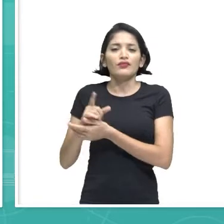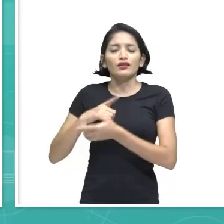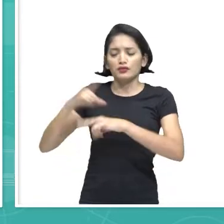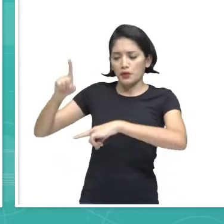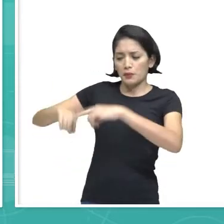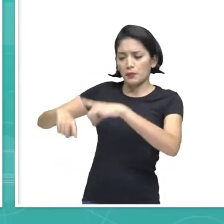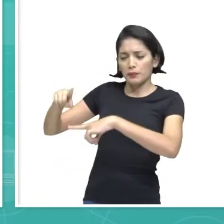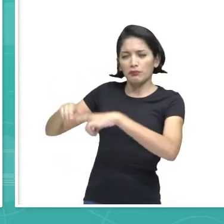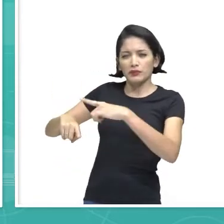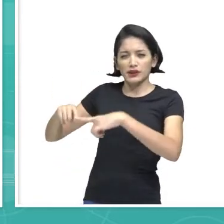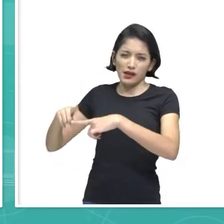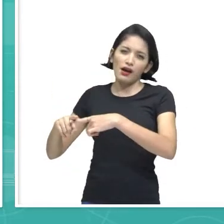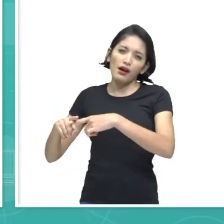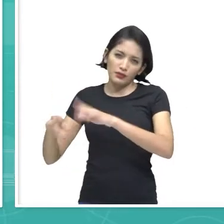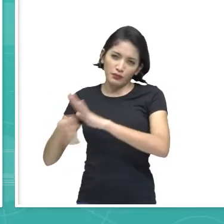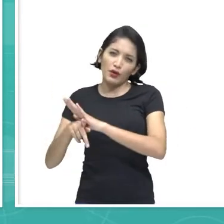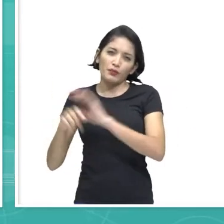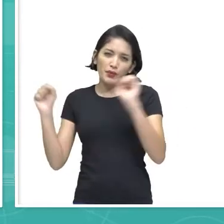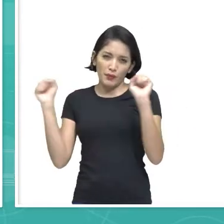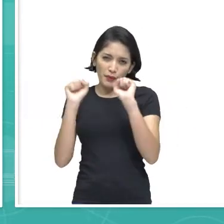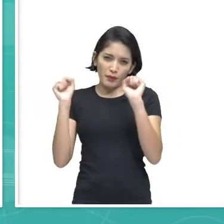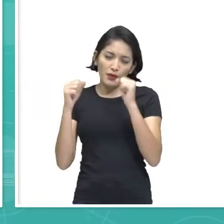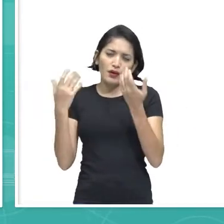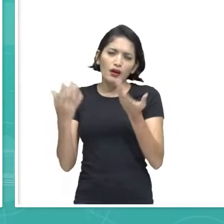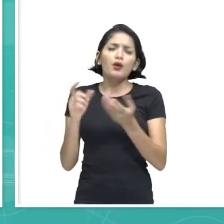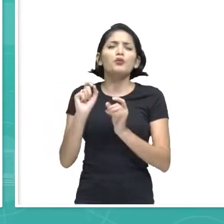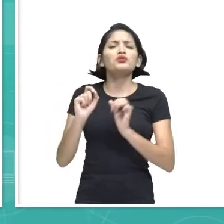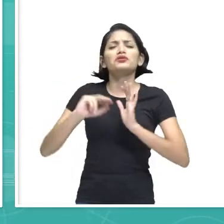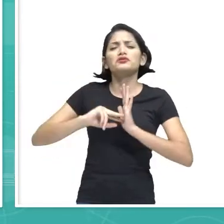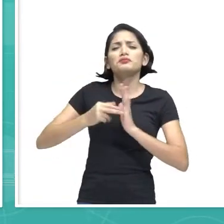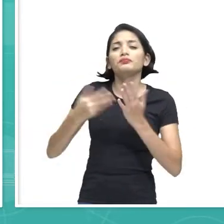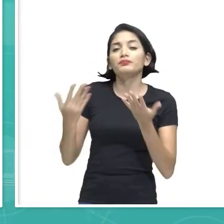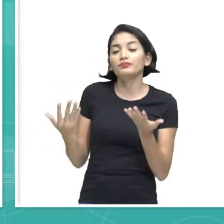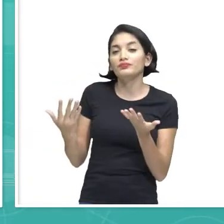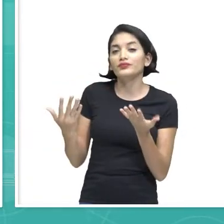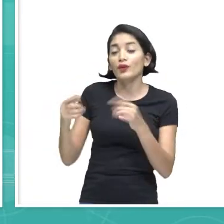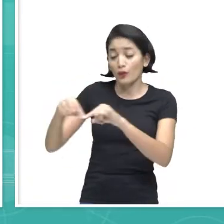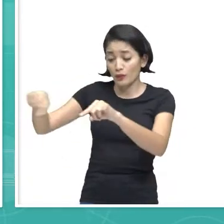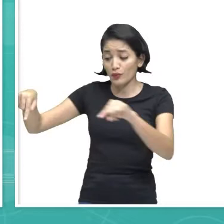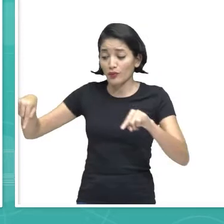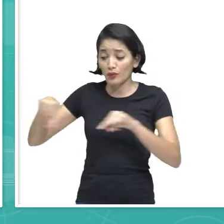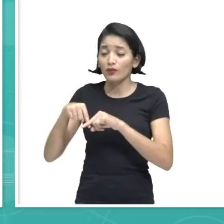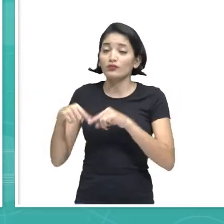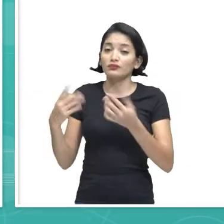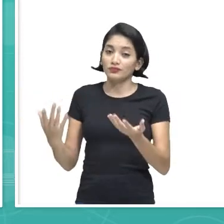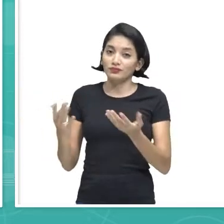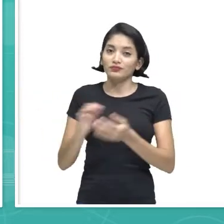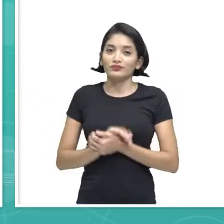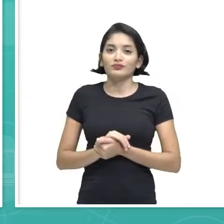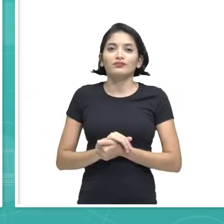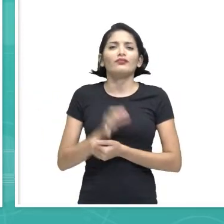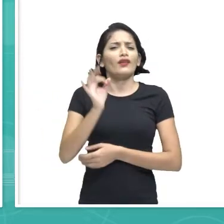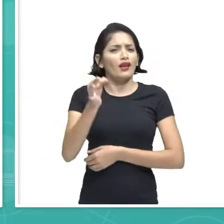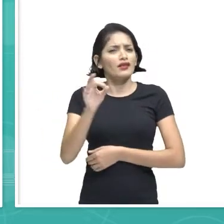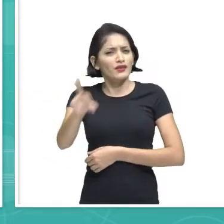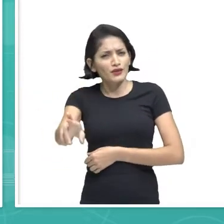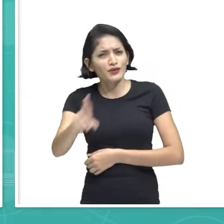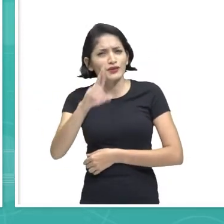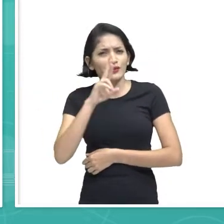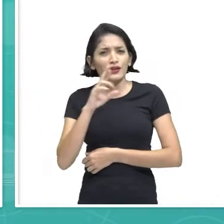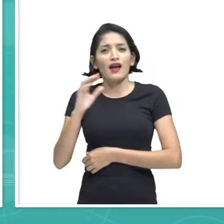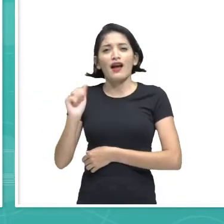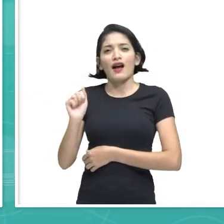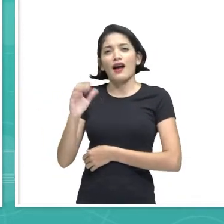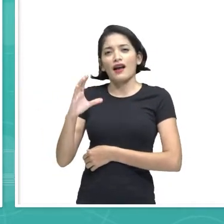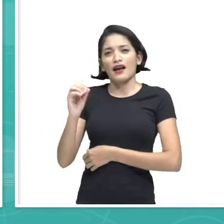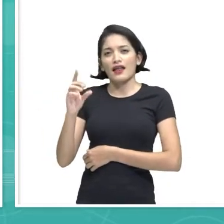aqui atrás, né? E aí, qual é esse ambiente? Acertou quem disse